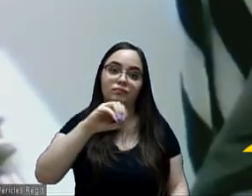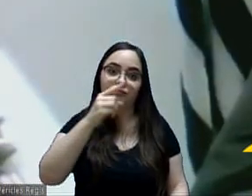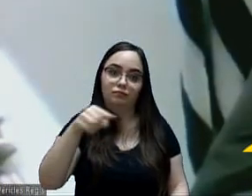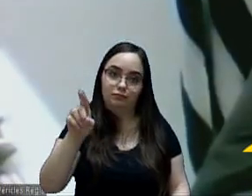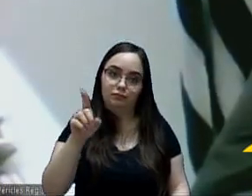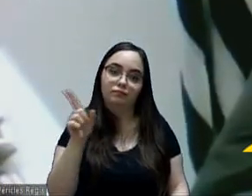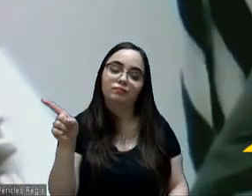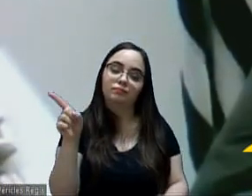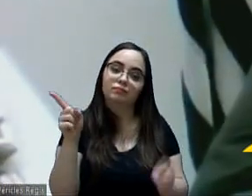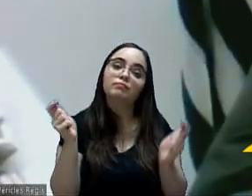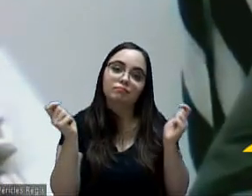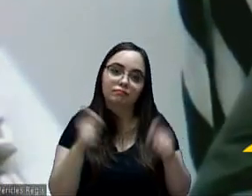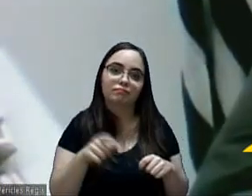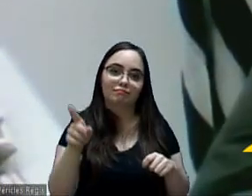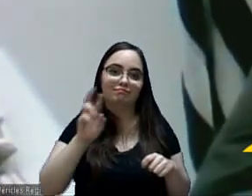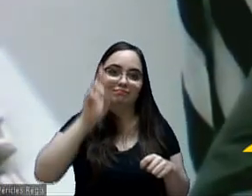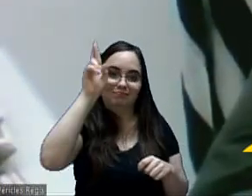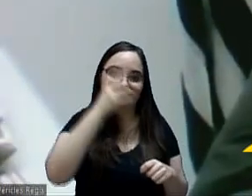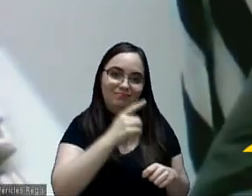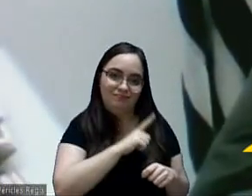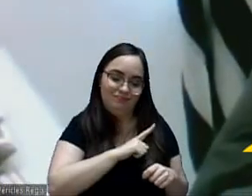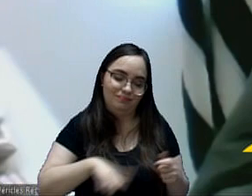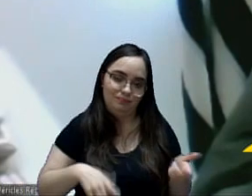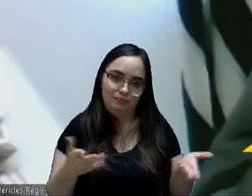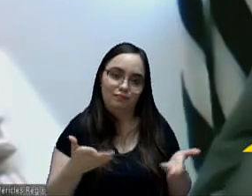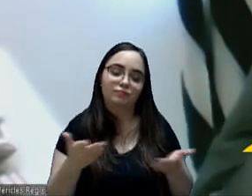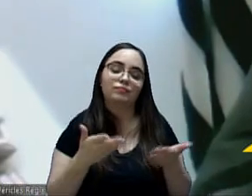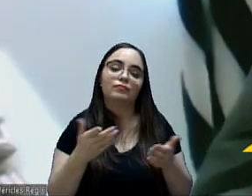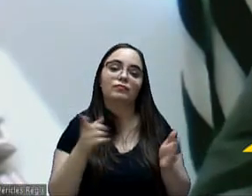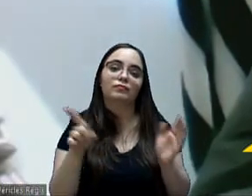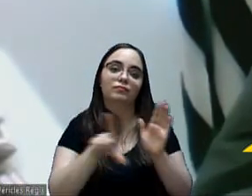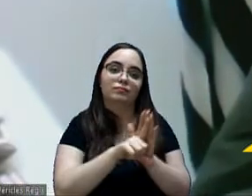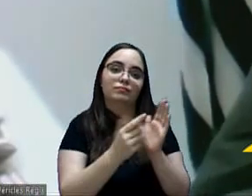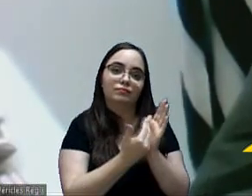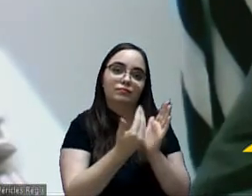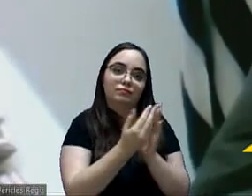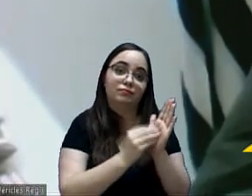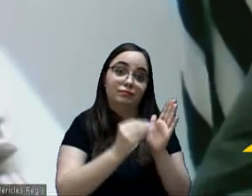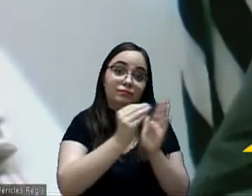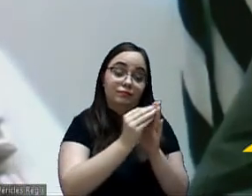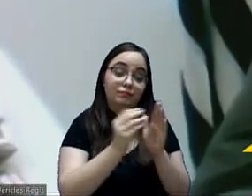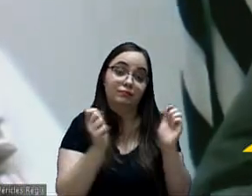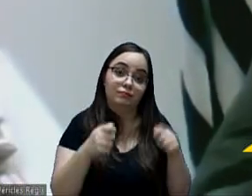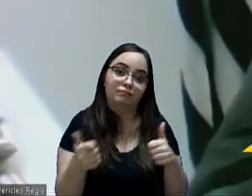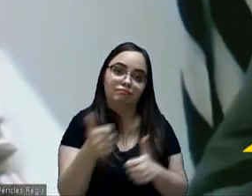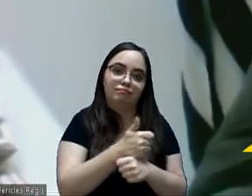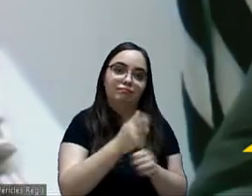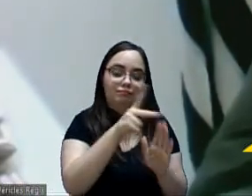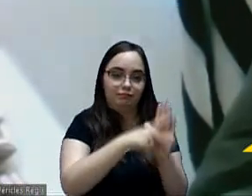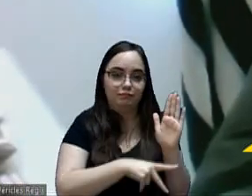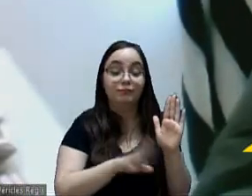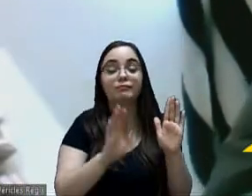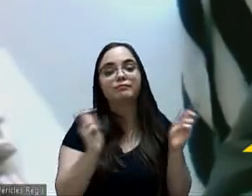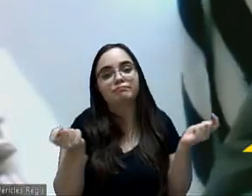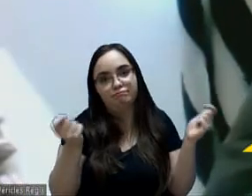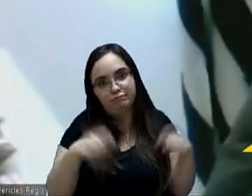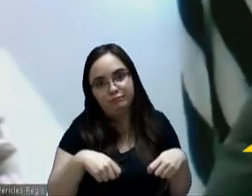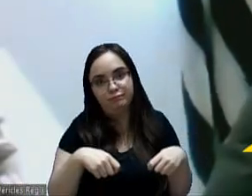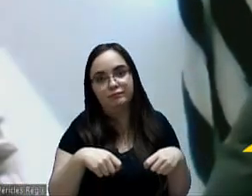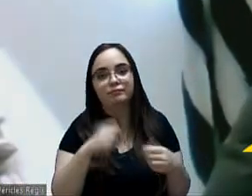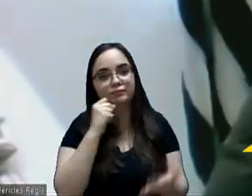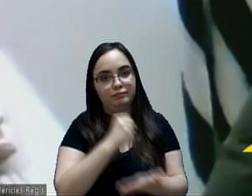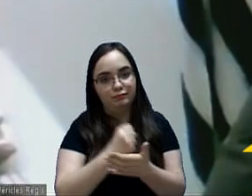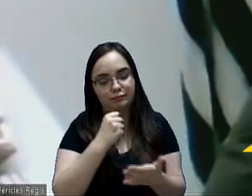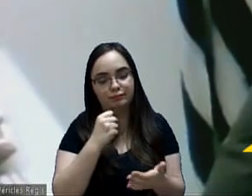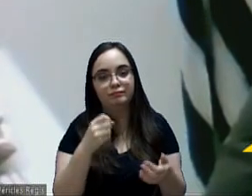fazer essa emenda, no sentido de alterar, fazer um substitutivo para o projeto. Daí poderia sair, sim,